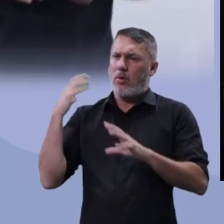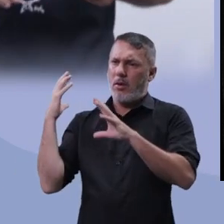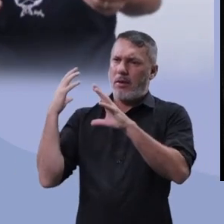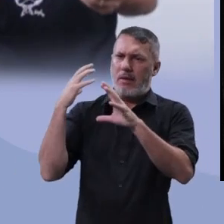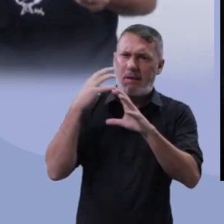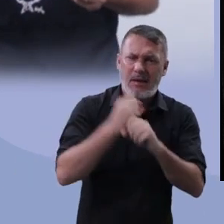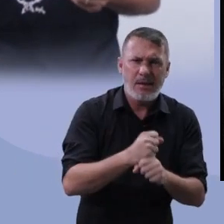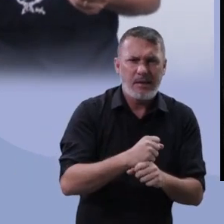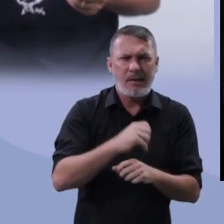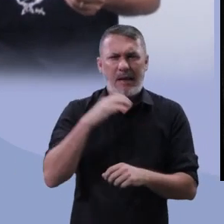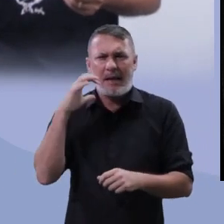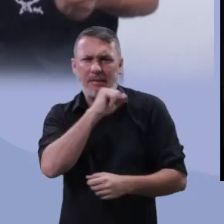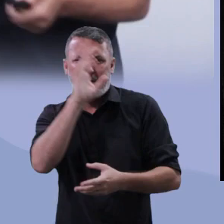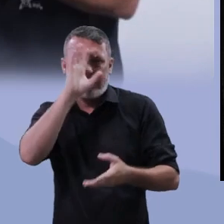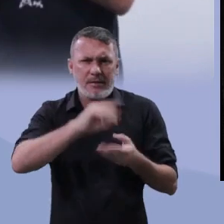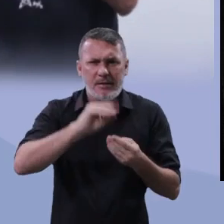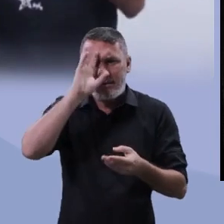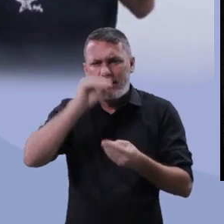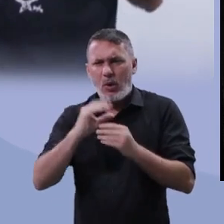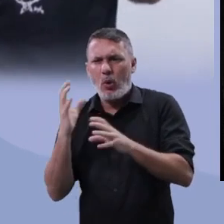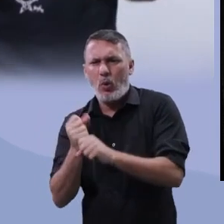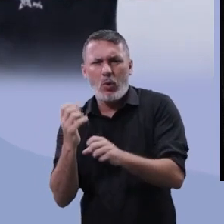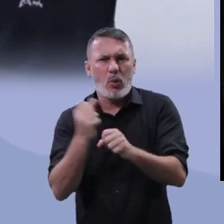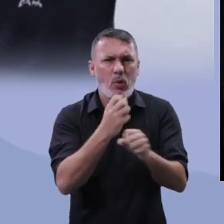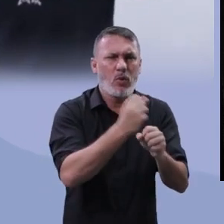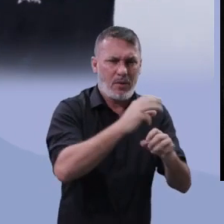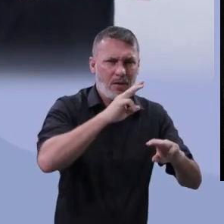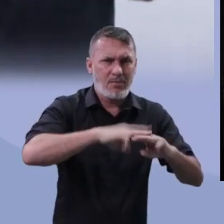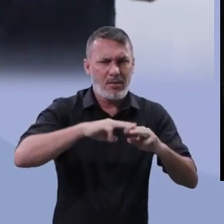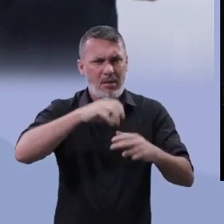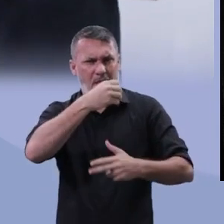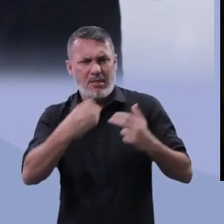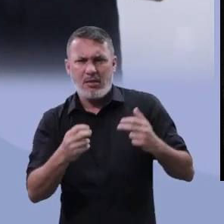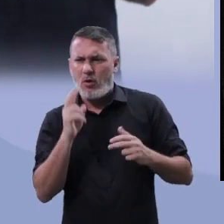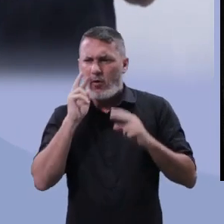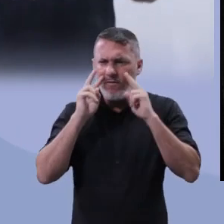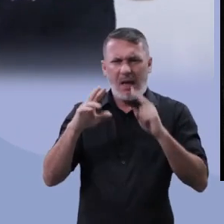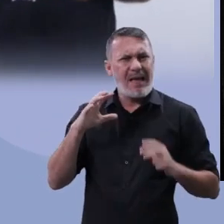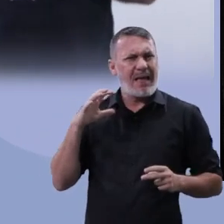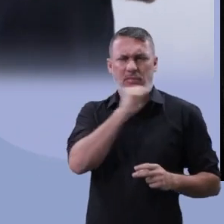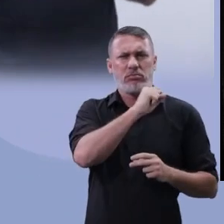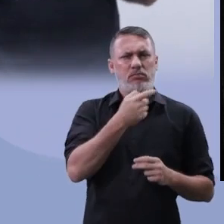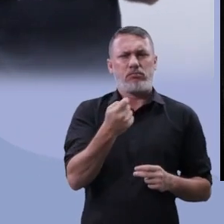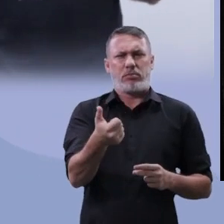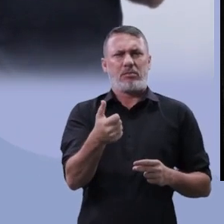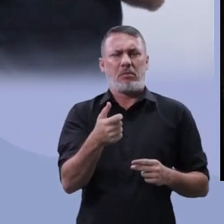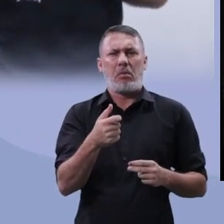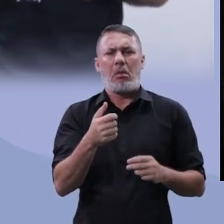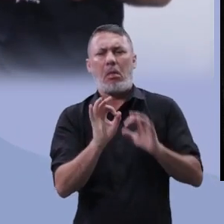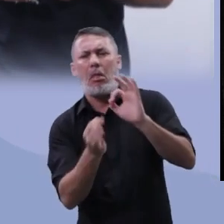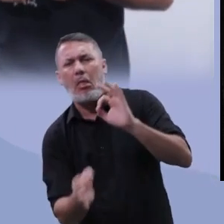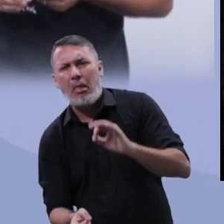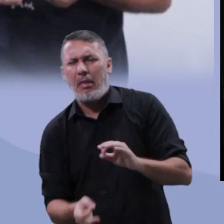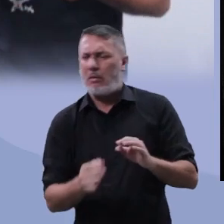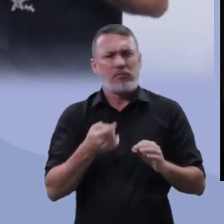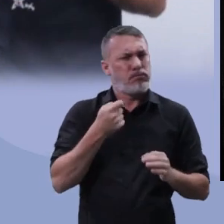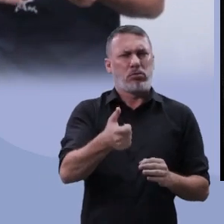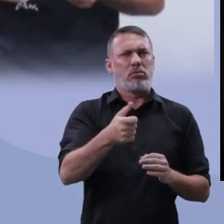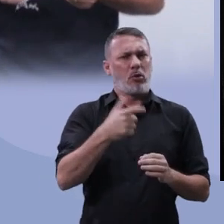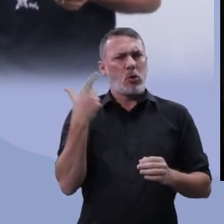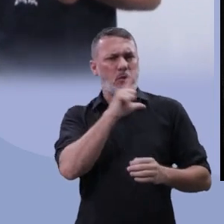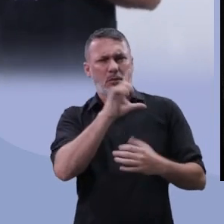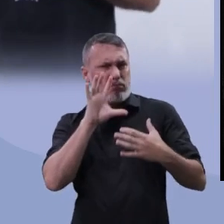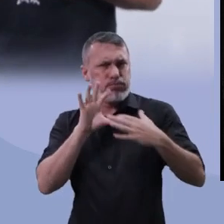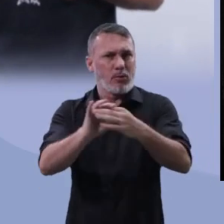após essa revisão hacker aqui de toda a matemática do Enem, viu? Revisão rapidinha, brabo. Que é revisão brabo, aqui